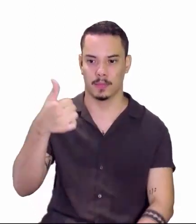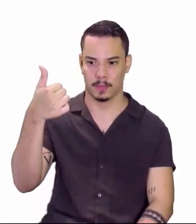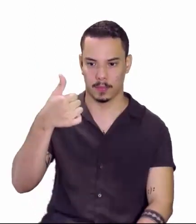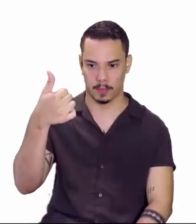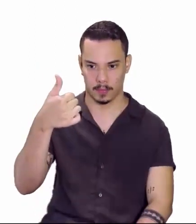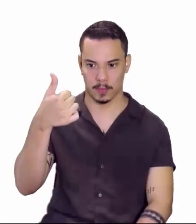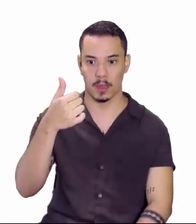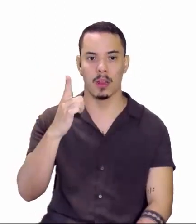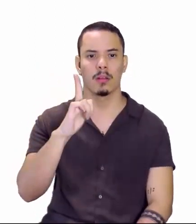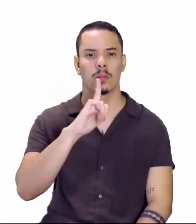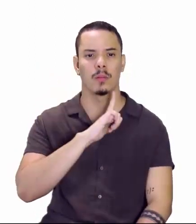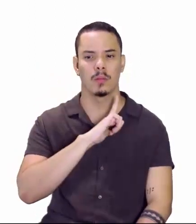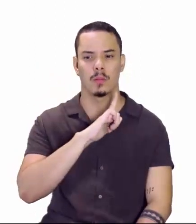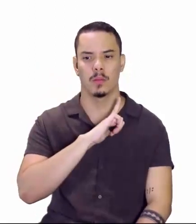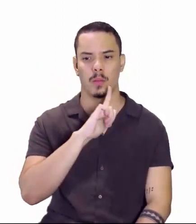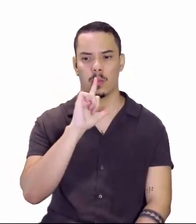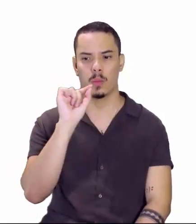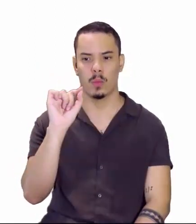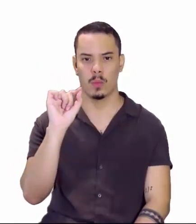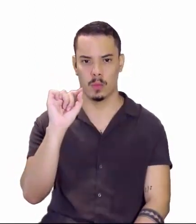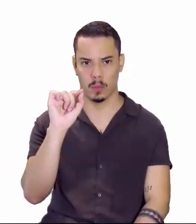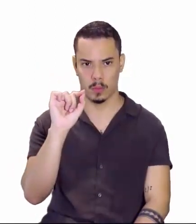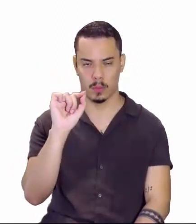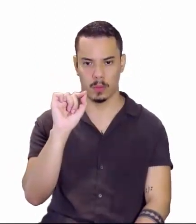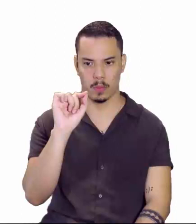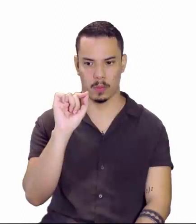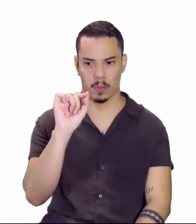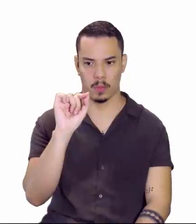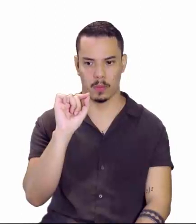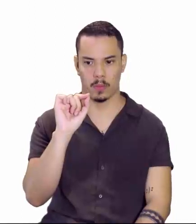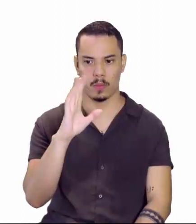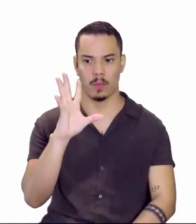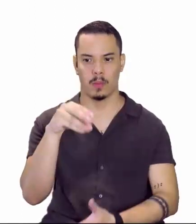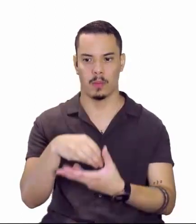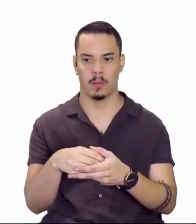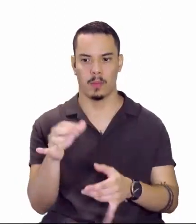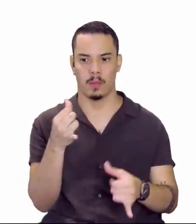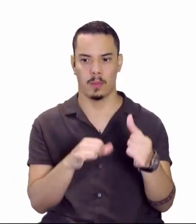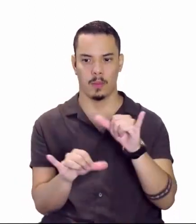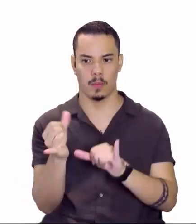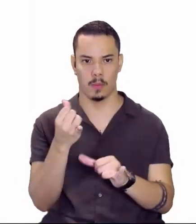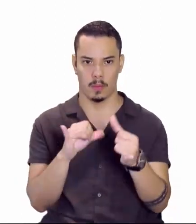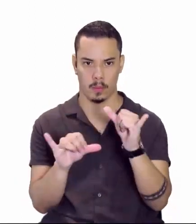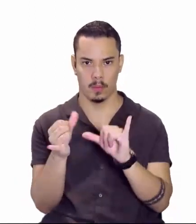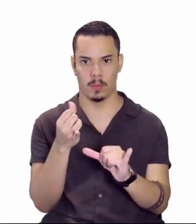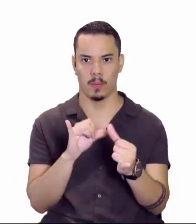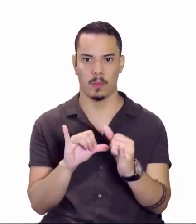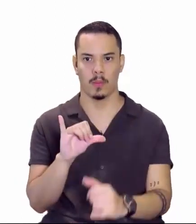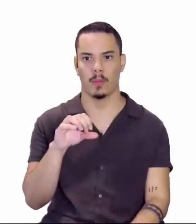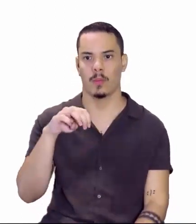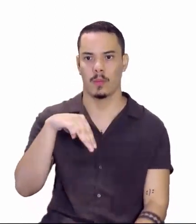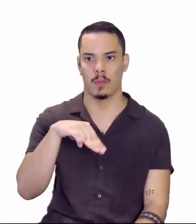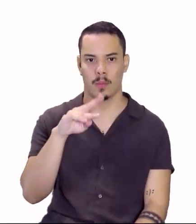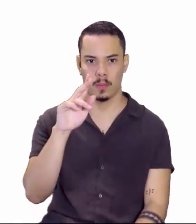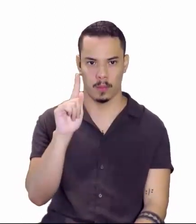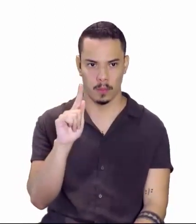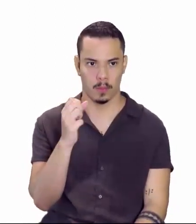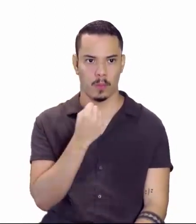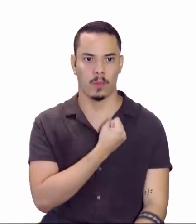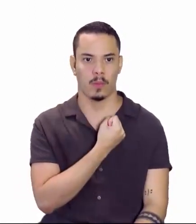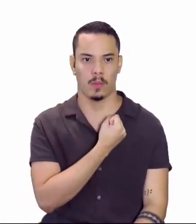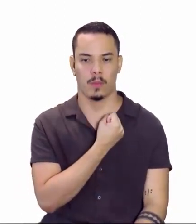questão, temos o seguinte: o elemento químico magnésio, de número